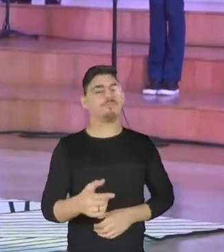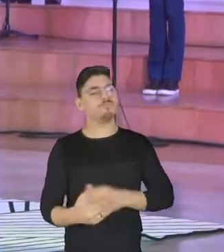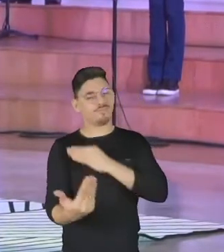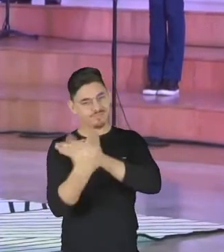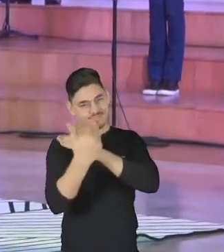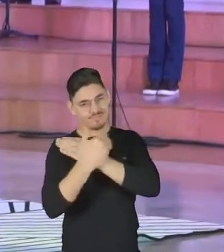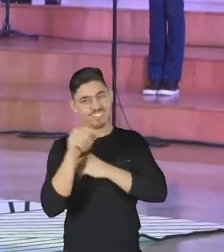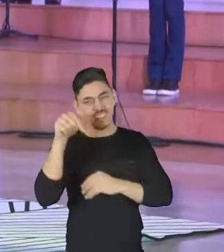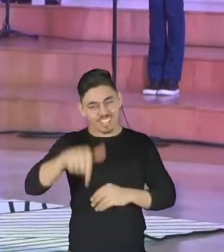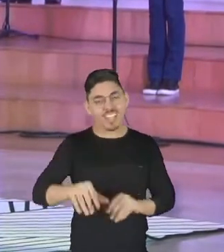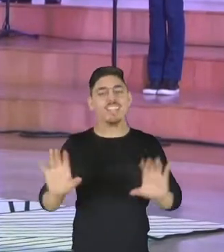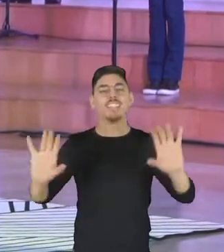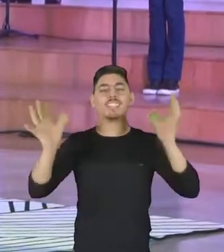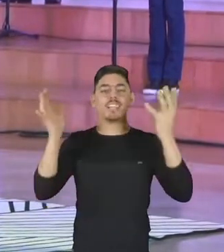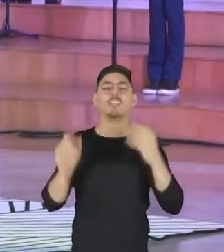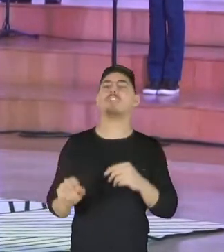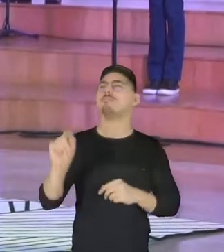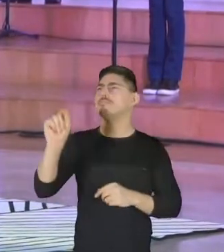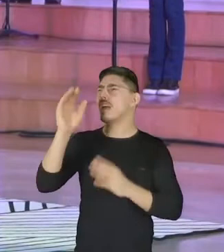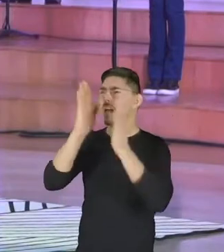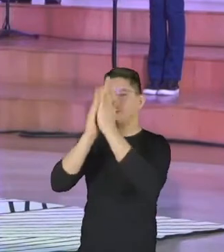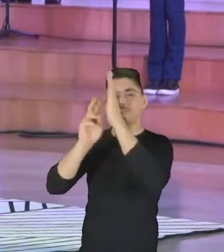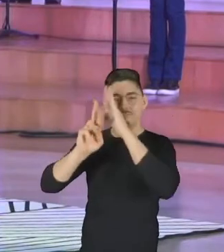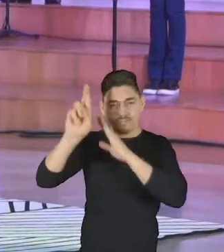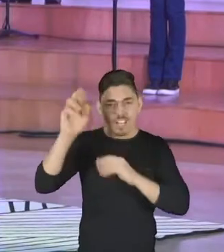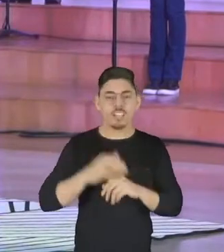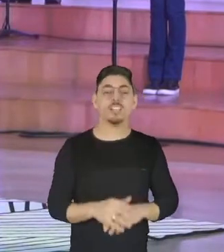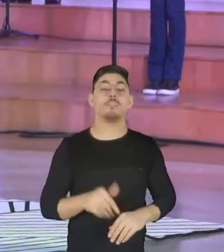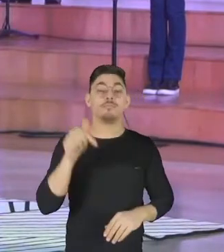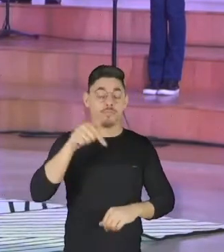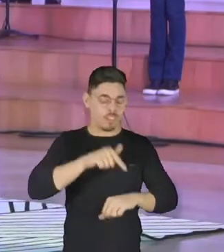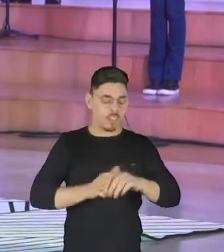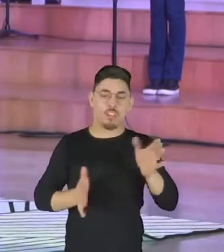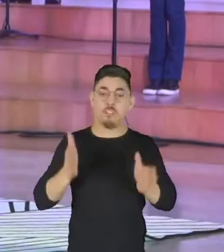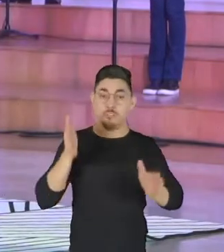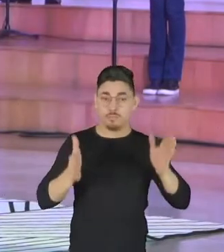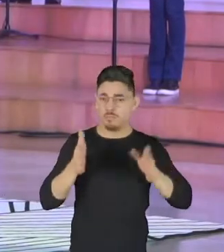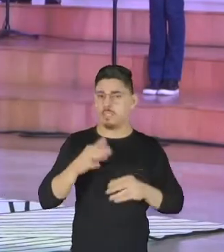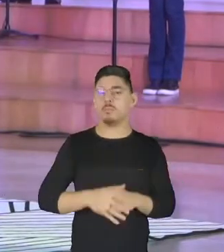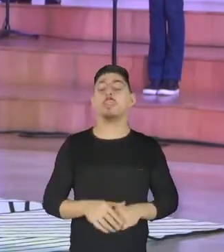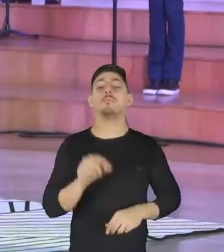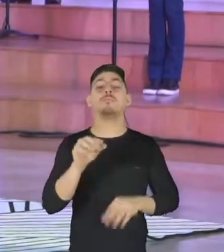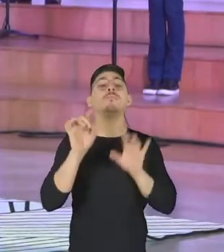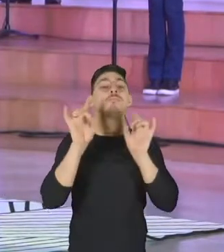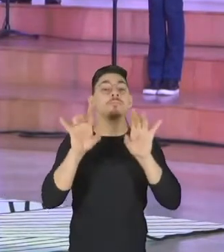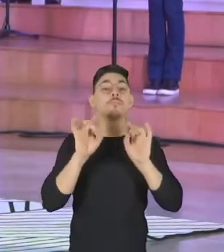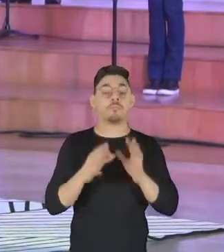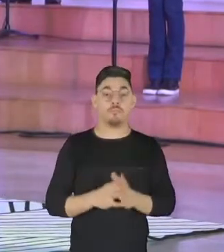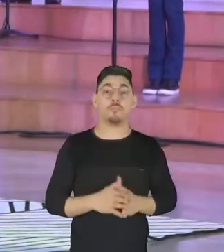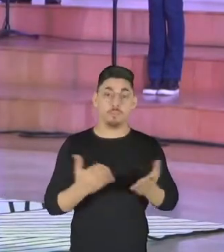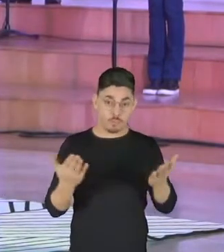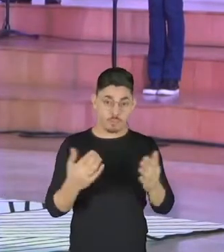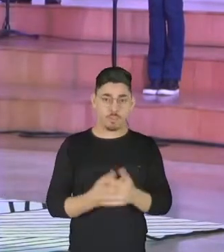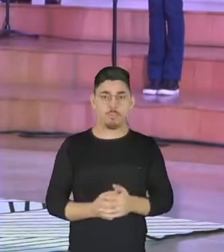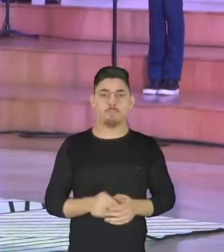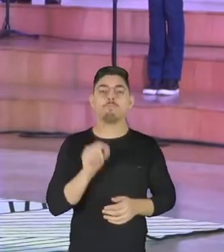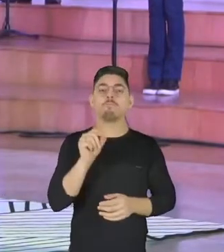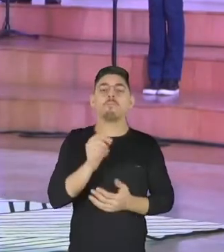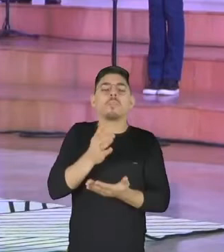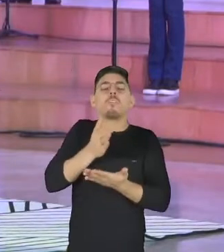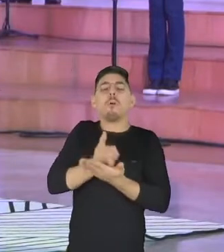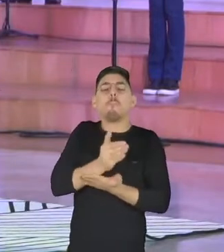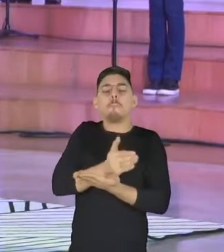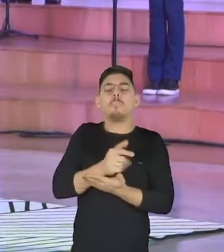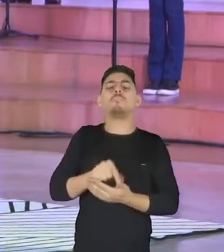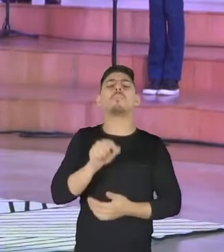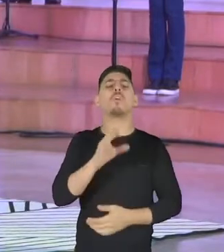nesta celebração de adoração ao Senhor. E este momento é um momento muito especial, parte do nosso culto de